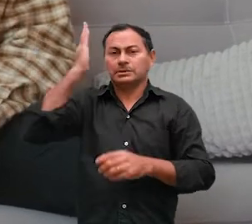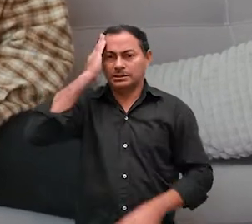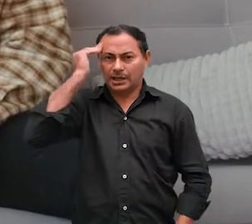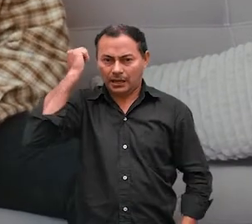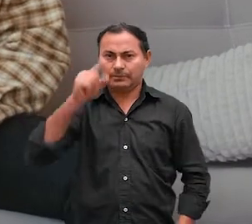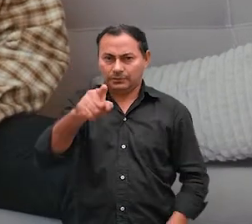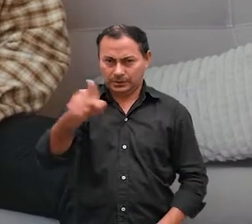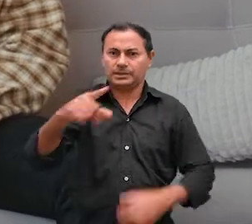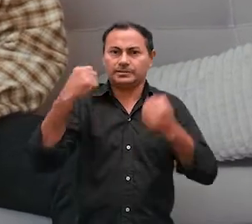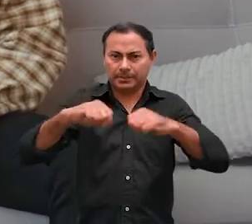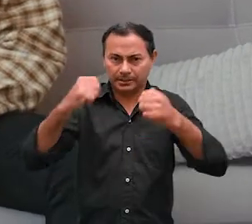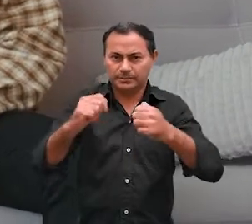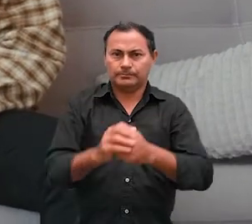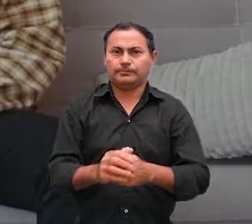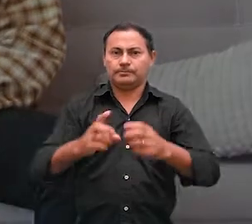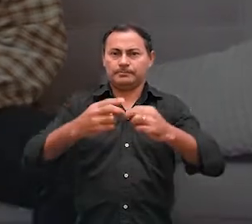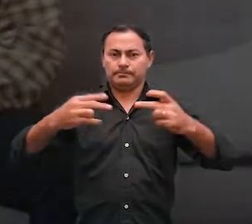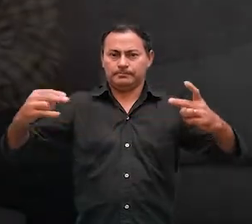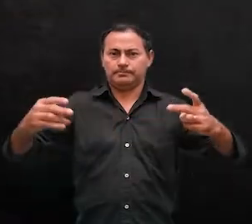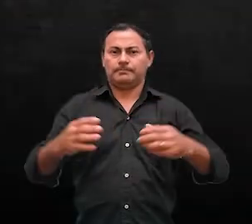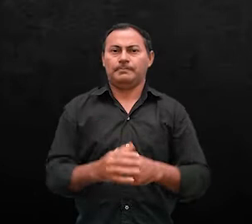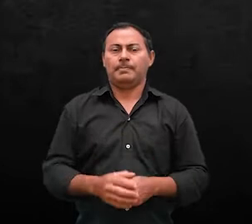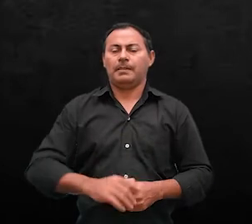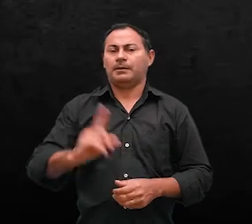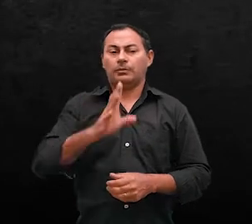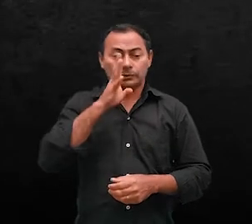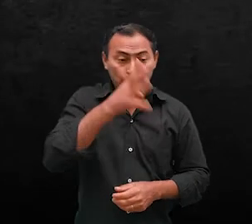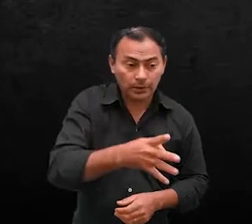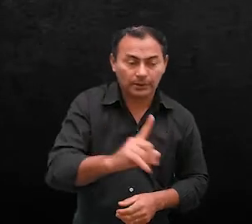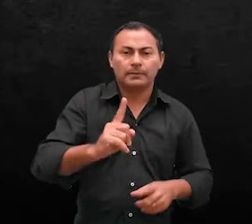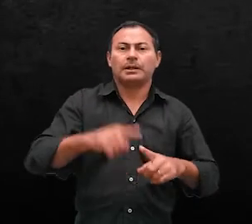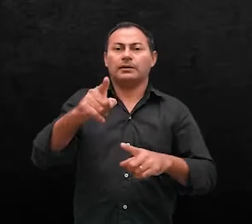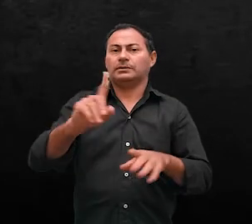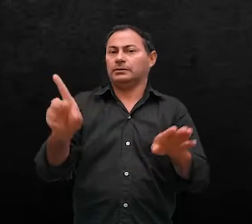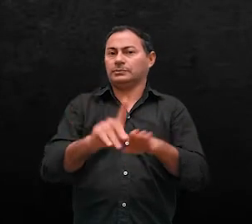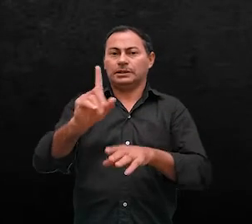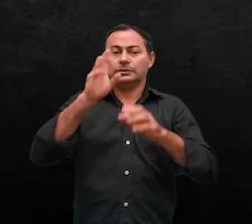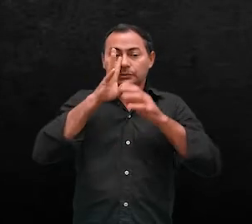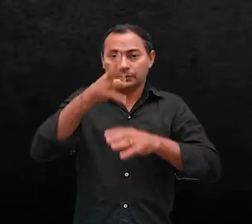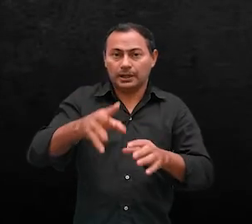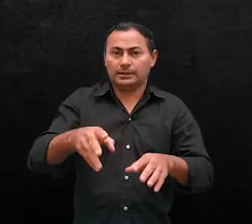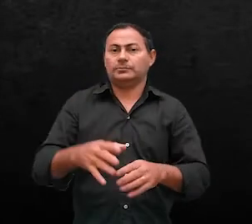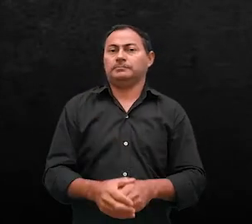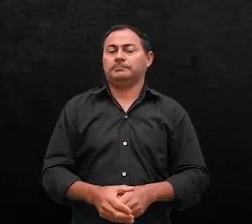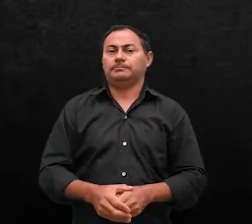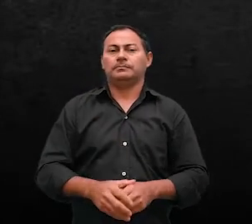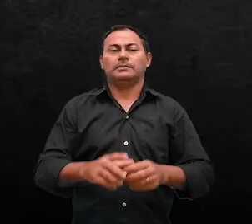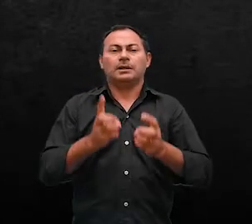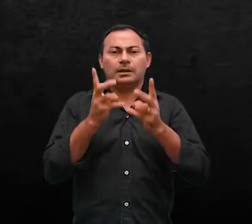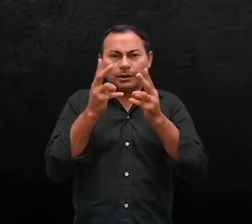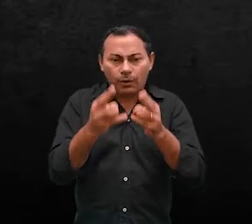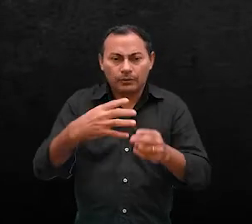celestial sabe que vocês precisam destas coisas e julguem para que vocês vão sejam julgados